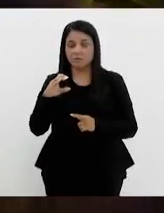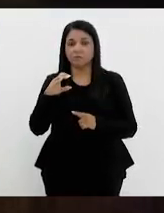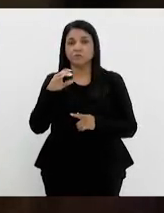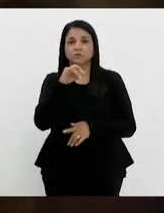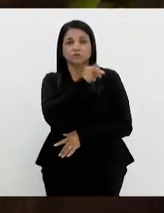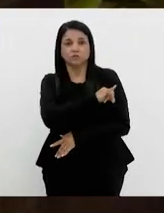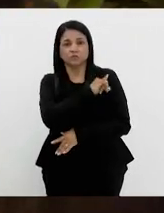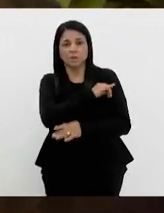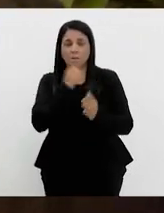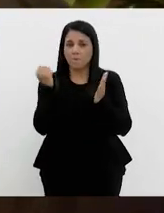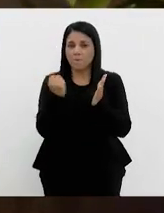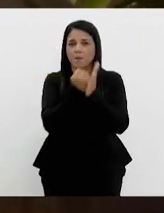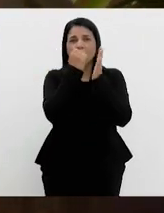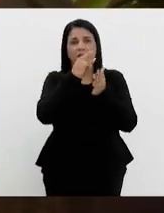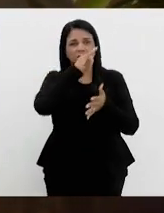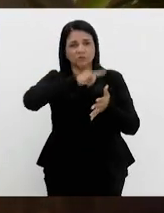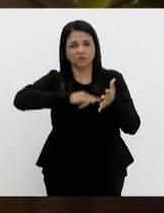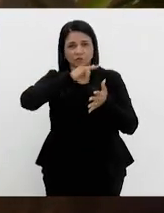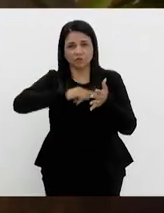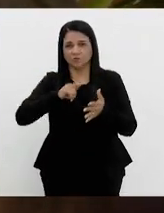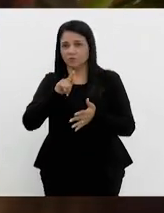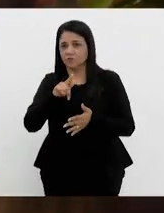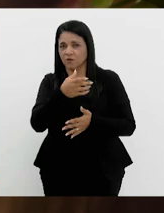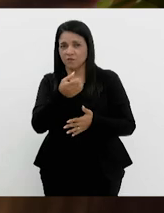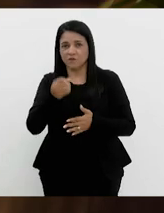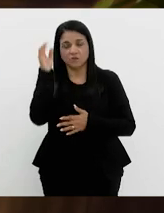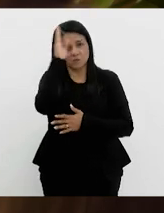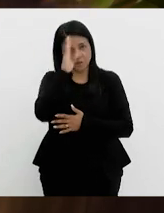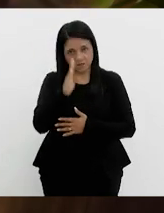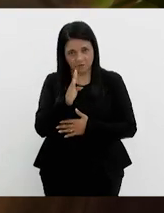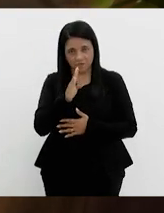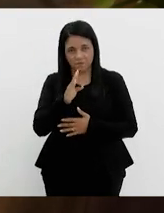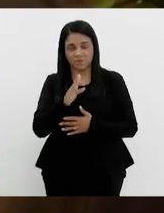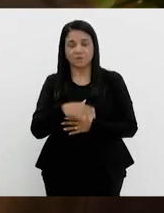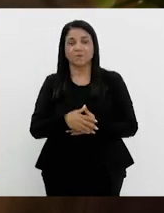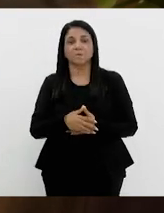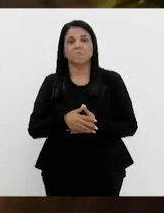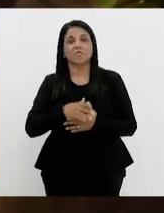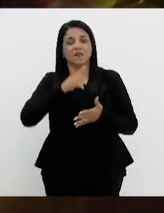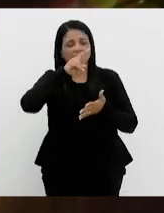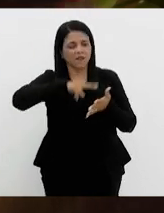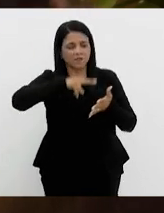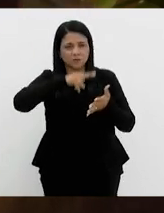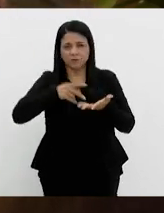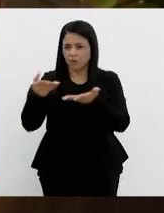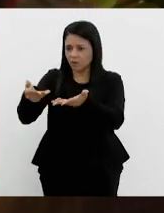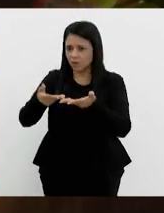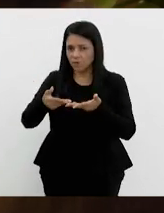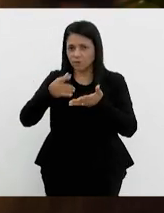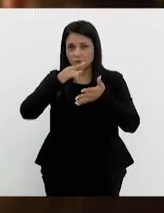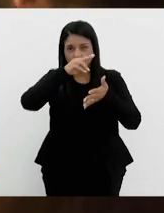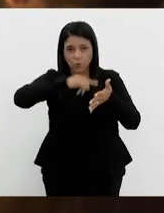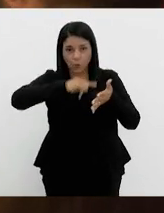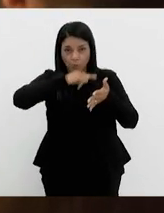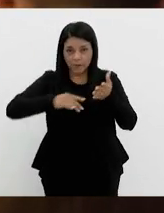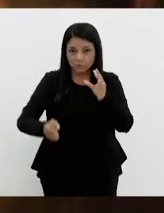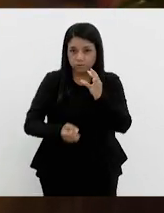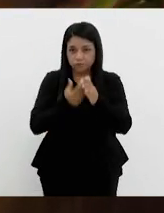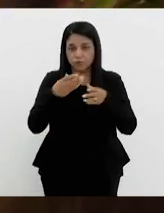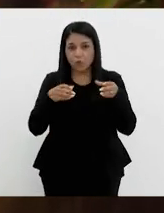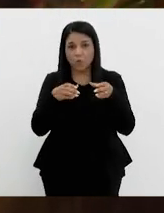documentos finais do G20 Brasil convido para a leitura do documento de criação do